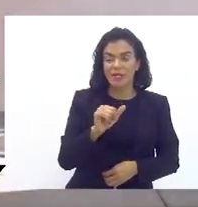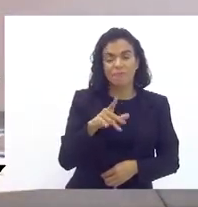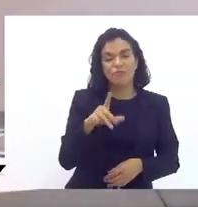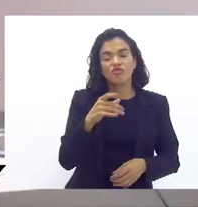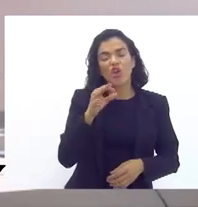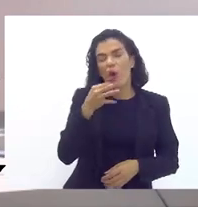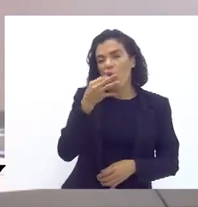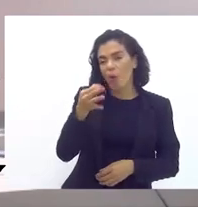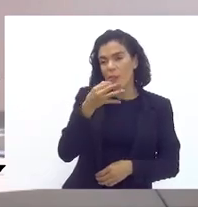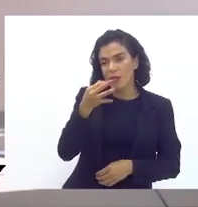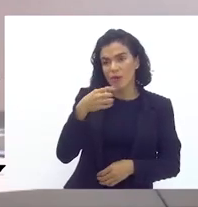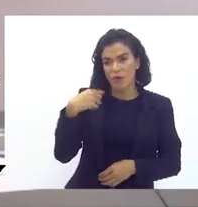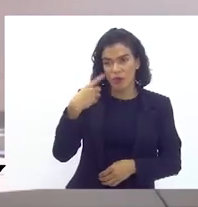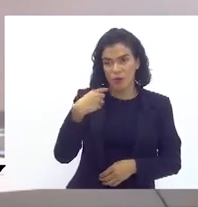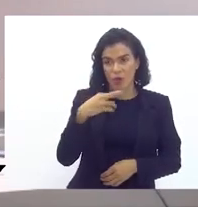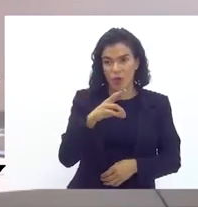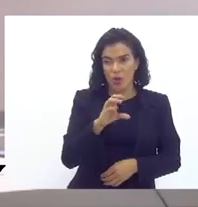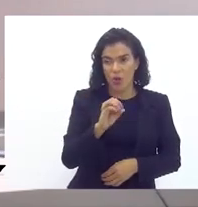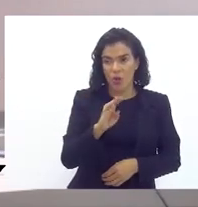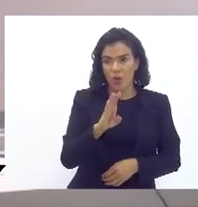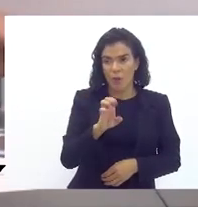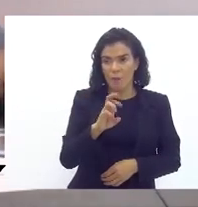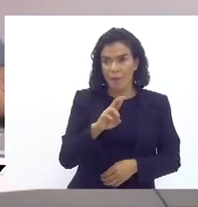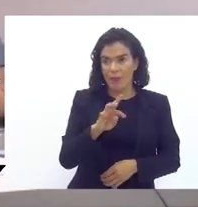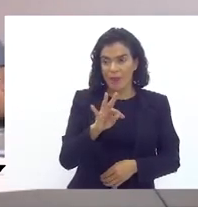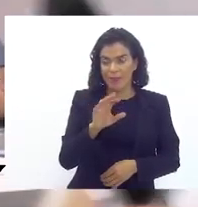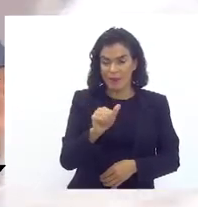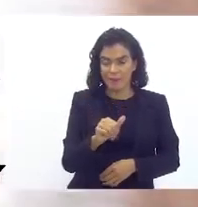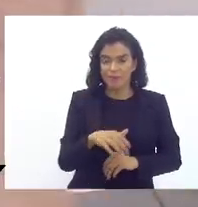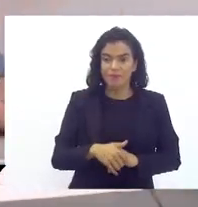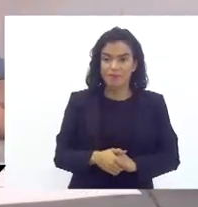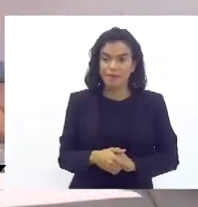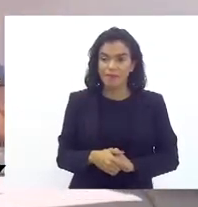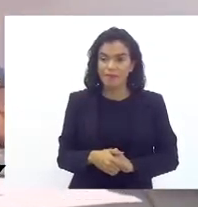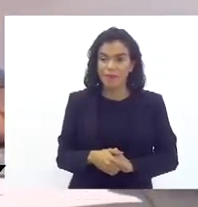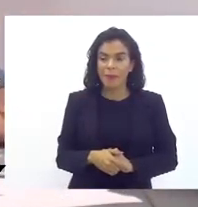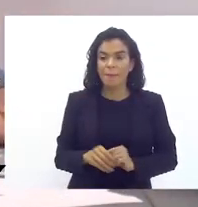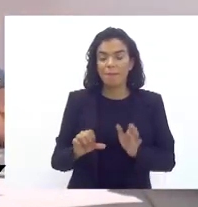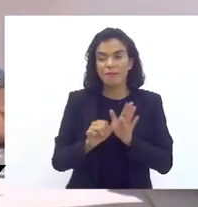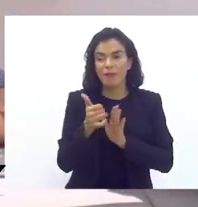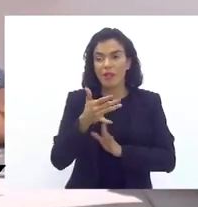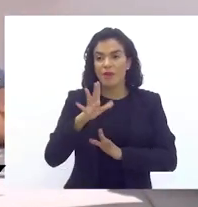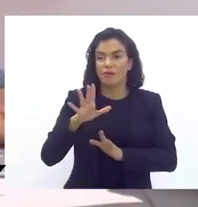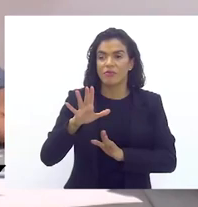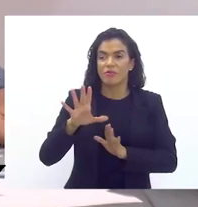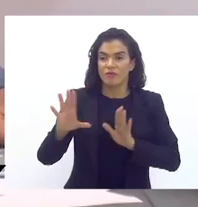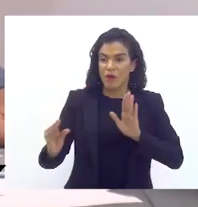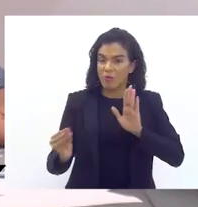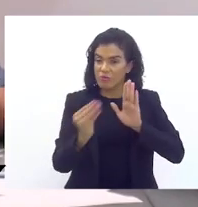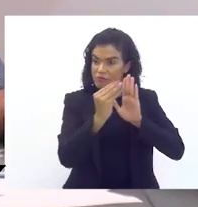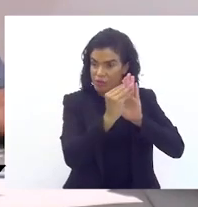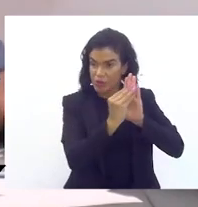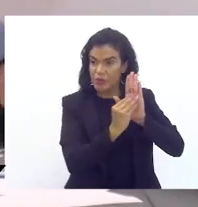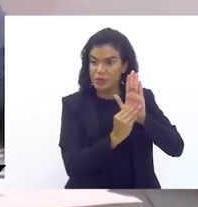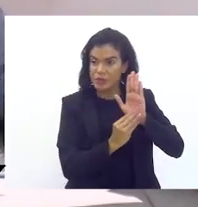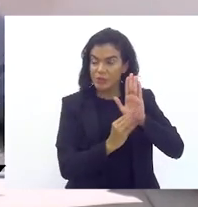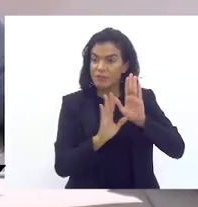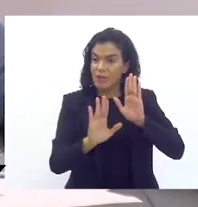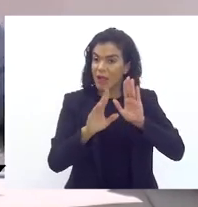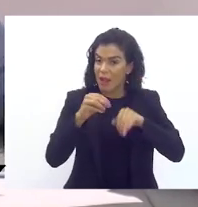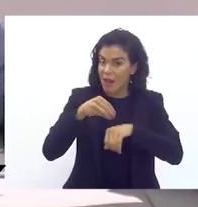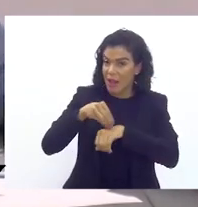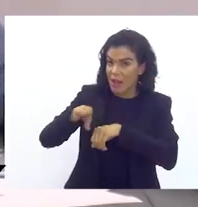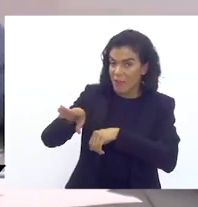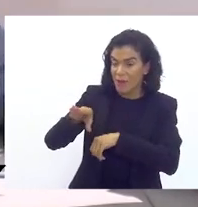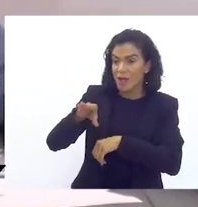do José Roberto aqui é o seguinte primeiro é vamos incluir o que vossa excelência propôs mas Lembrando que